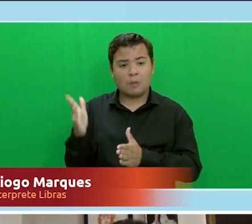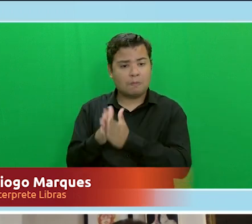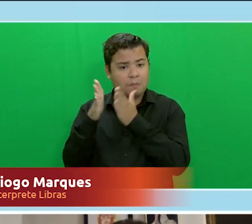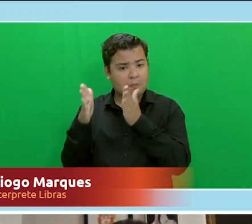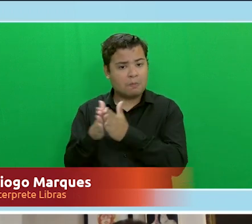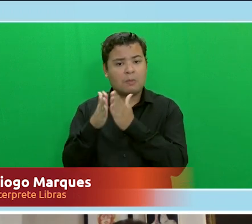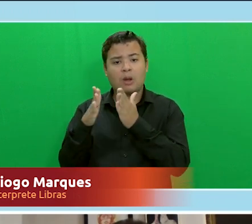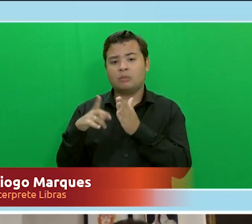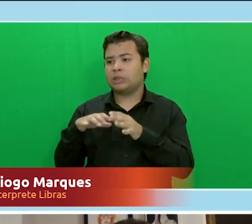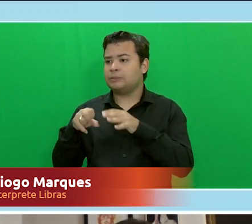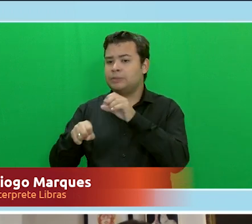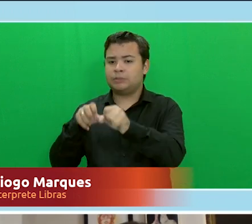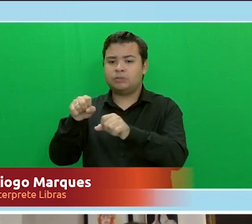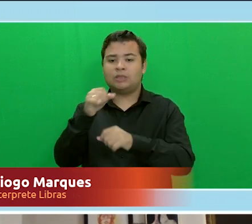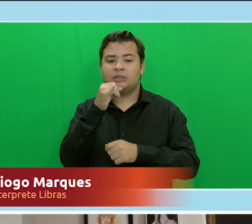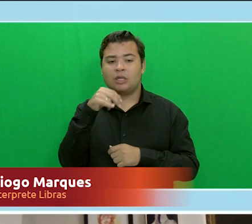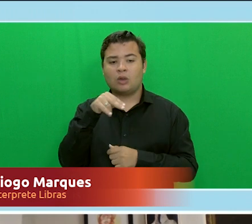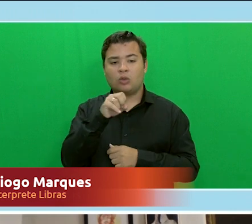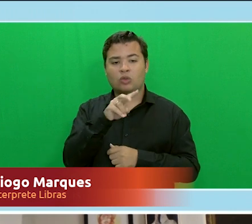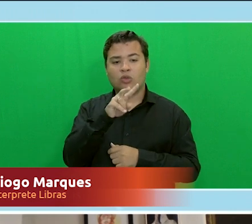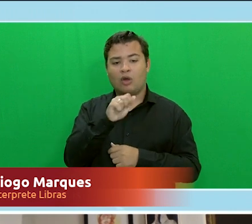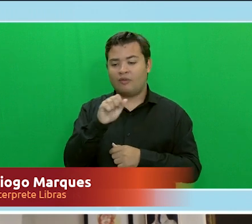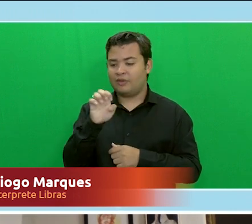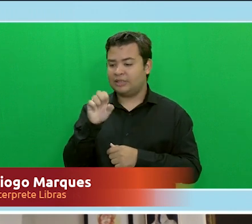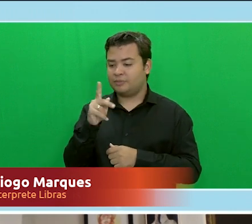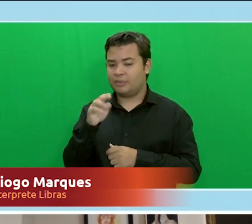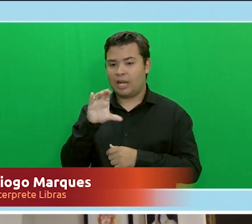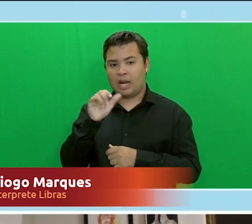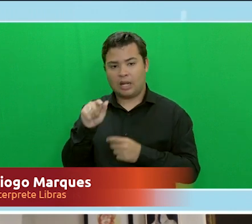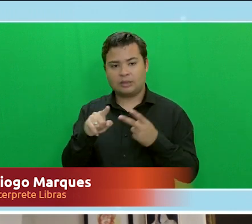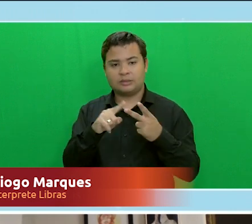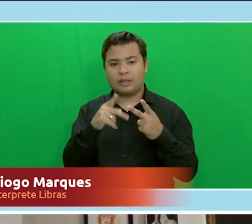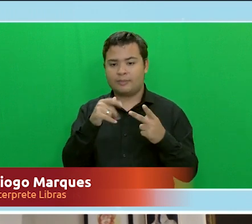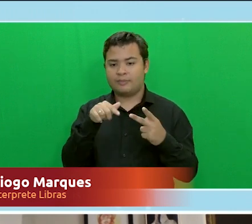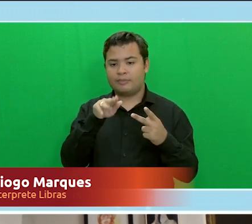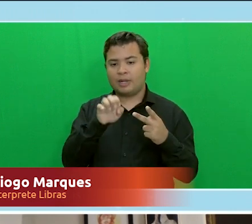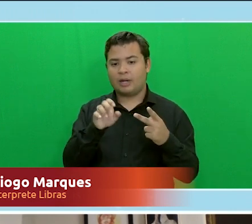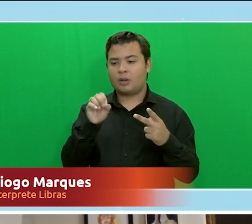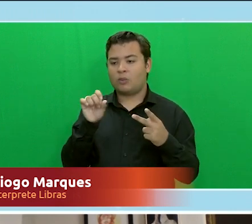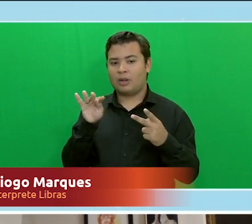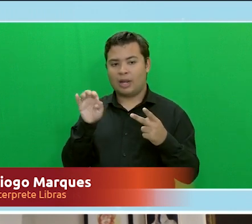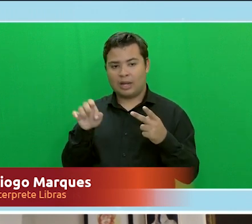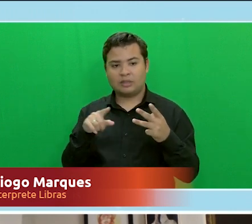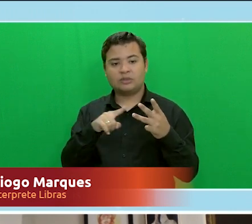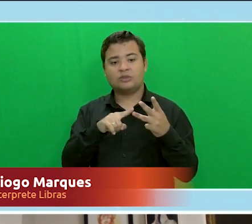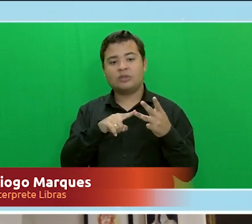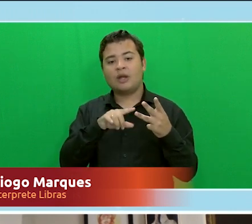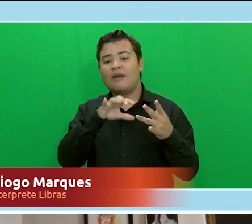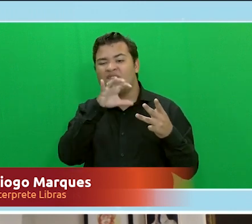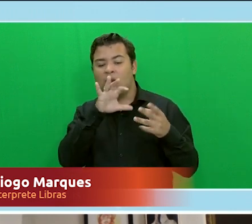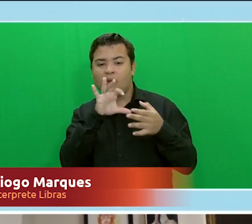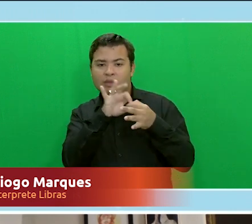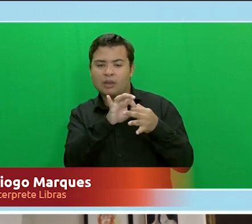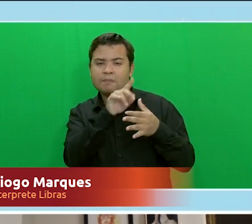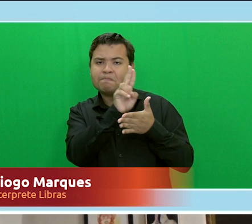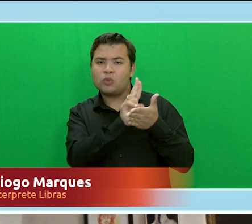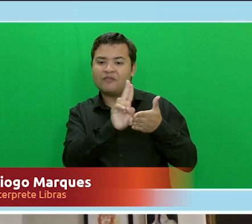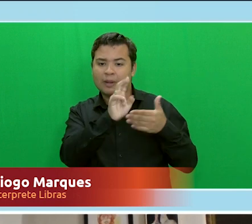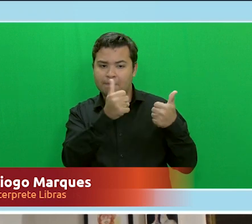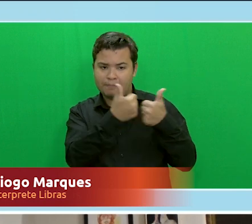né? Nova Esperança, Parque Oeste, as regiões da Vila Nova do setor